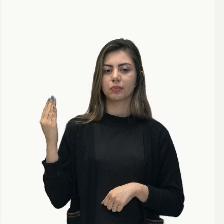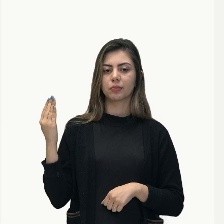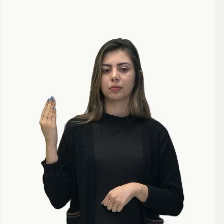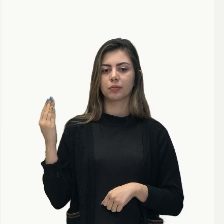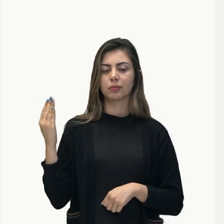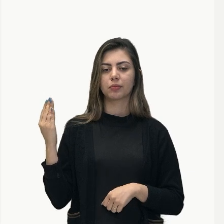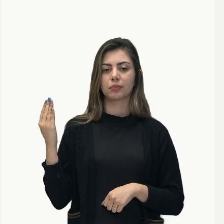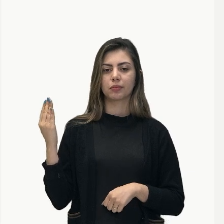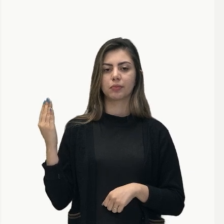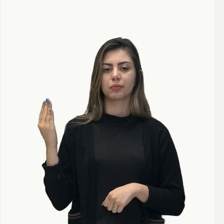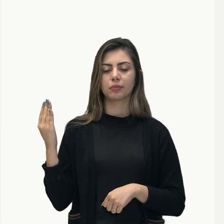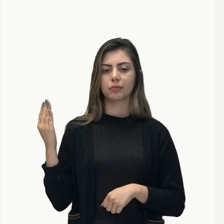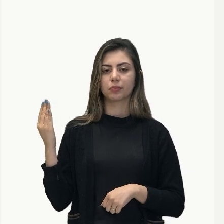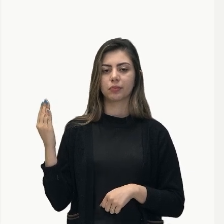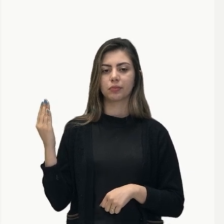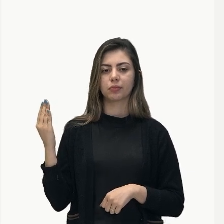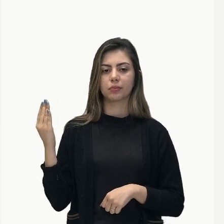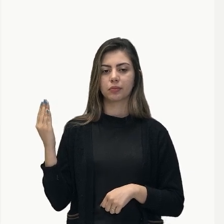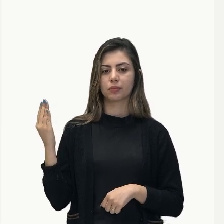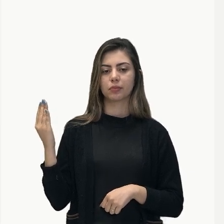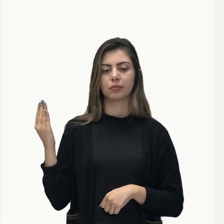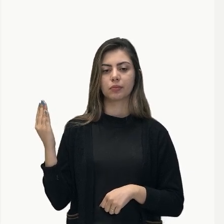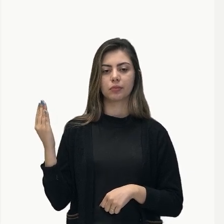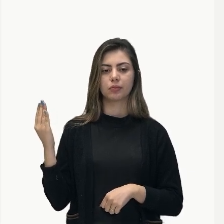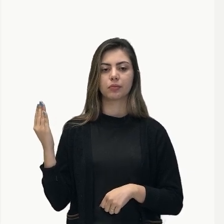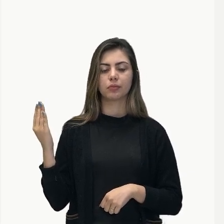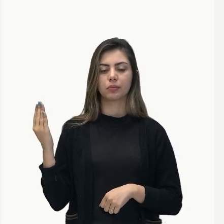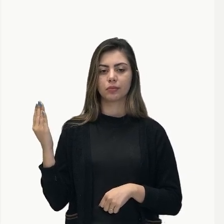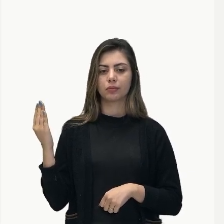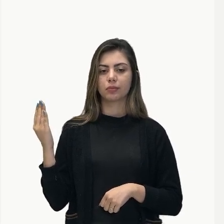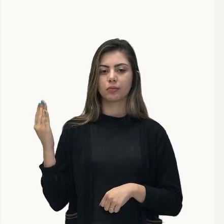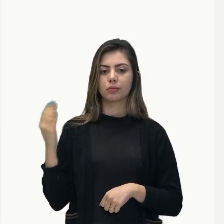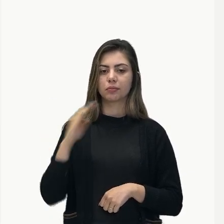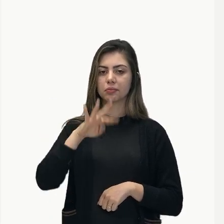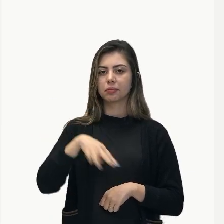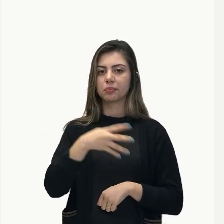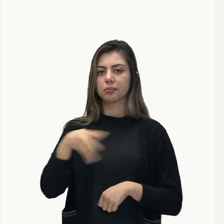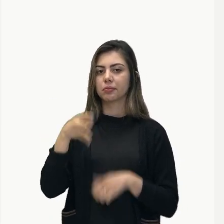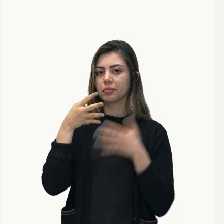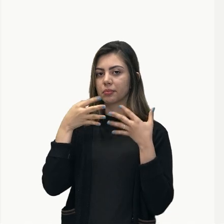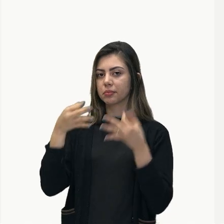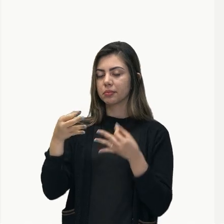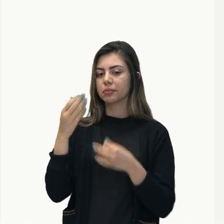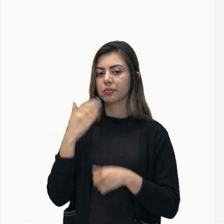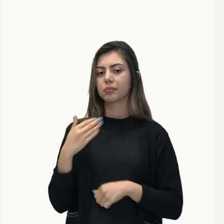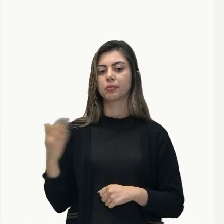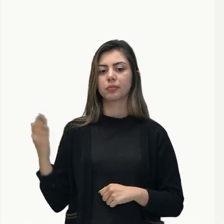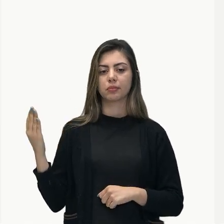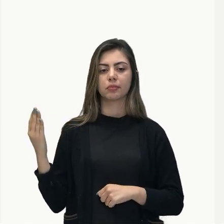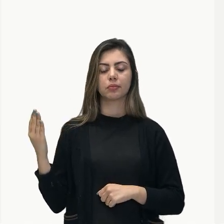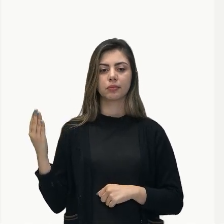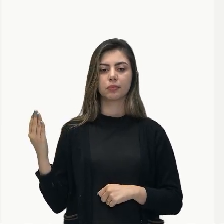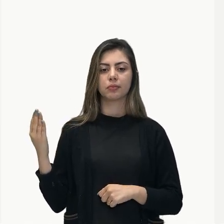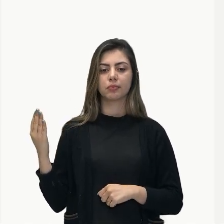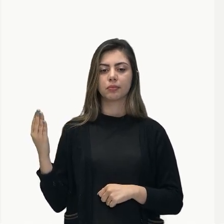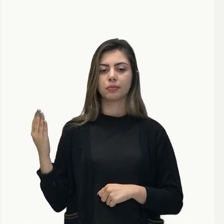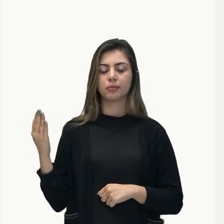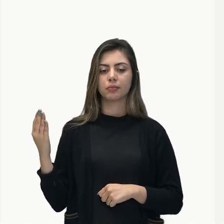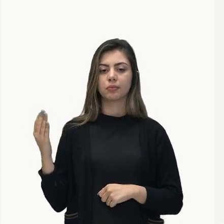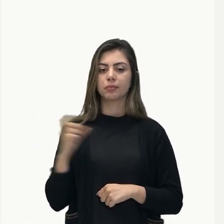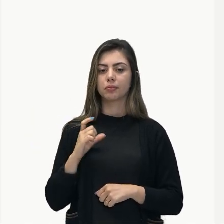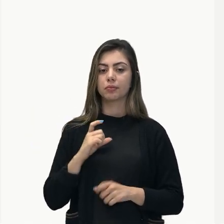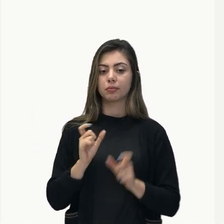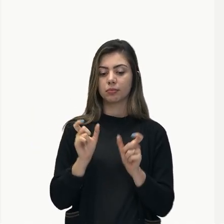Nosotros éramos, vosotros erais e ellos eram, com N no